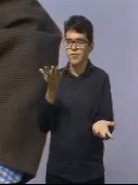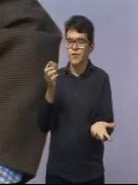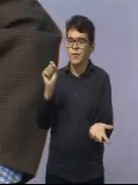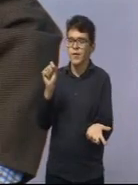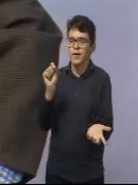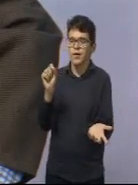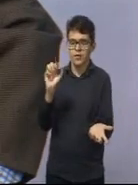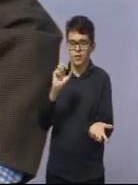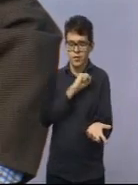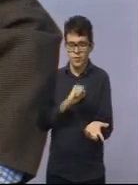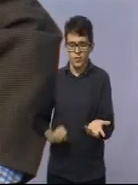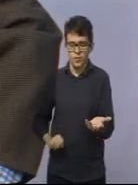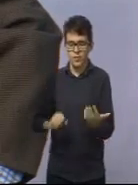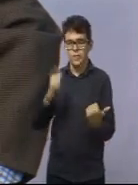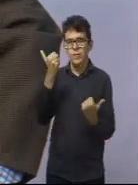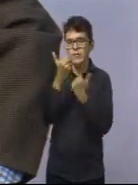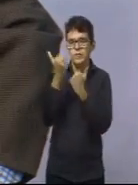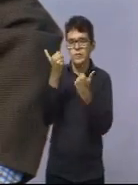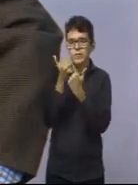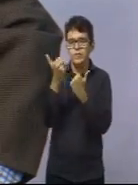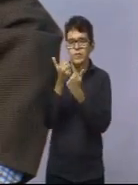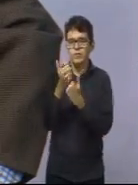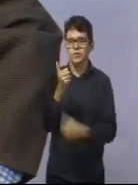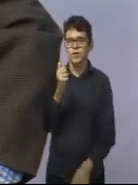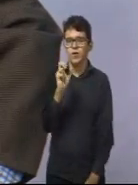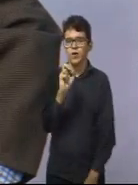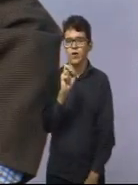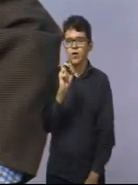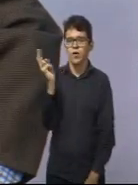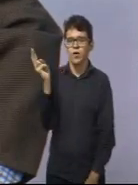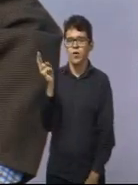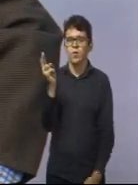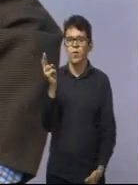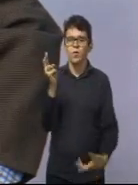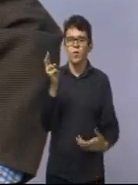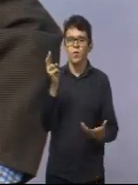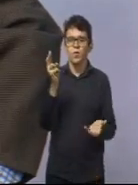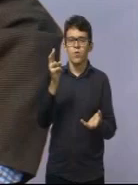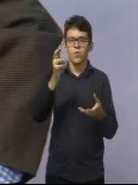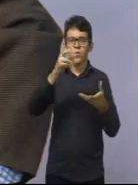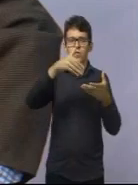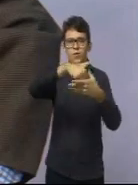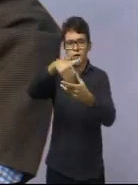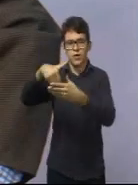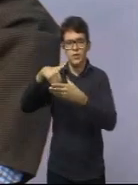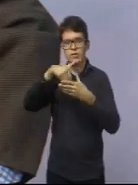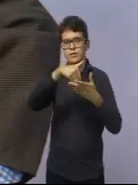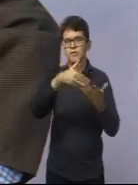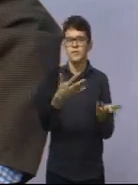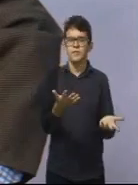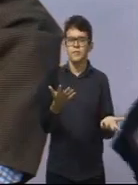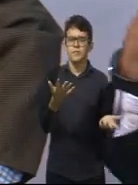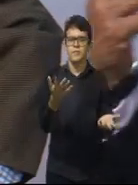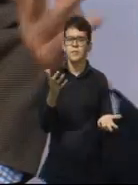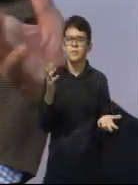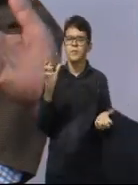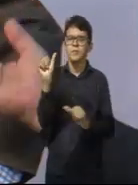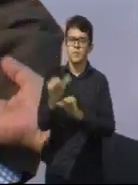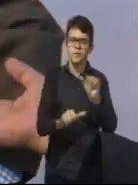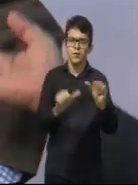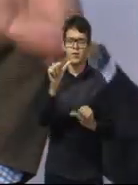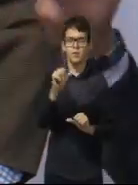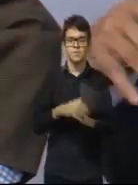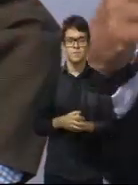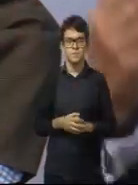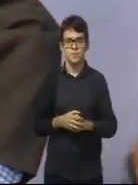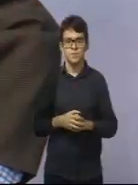senador, suplente de senador, acabar com não eleição de do vice-governador, que tem que ser eleito, acabar com essas questões que distorcem o